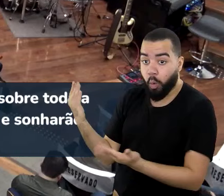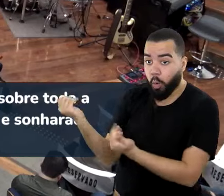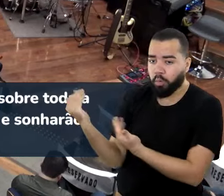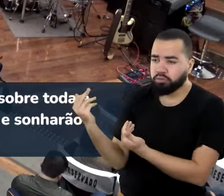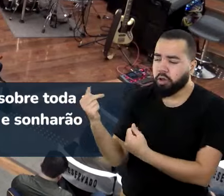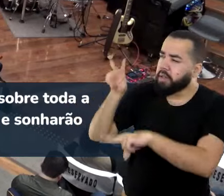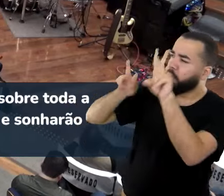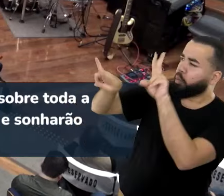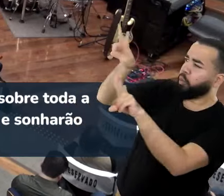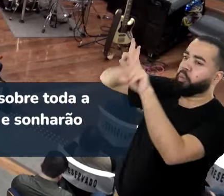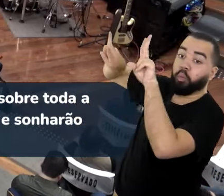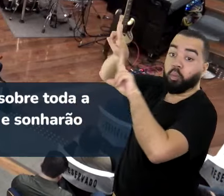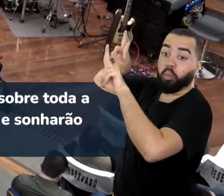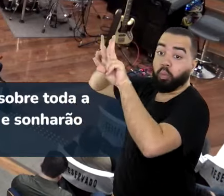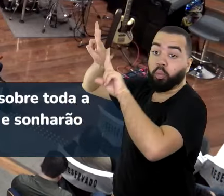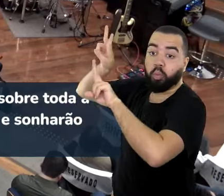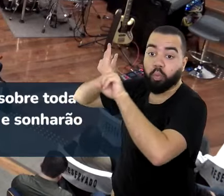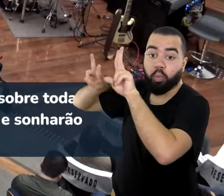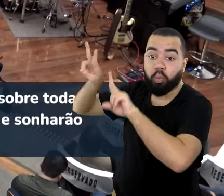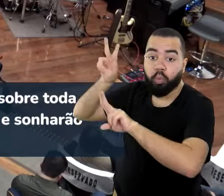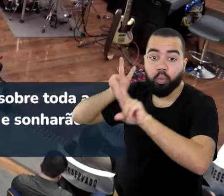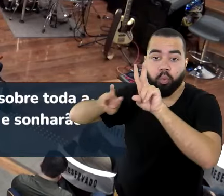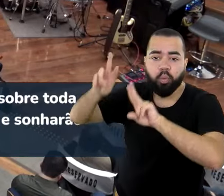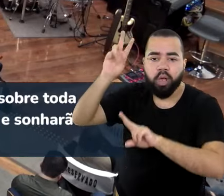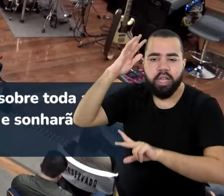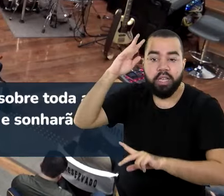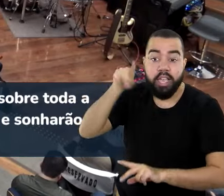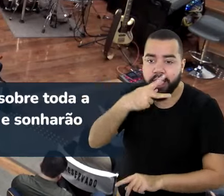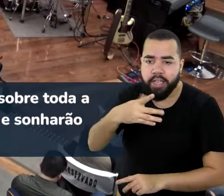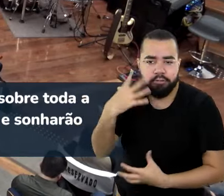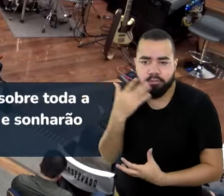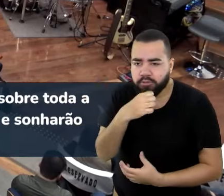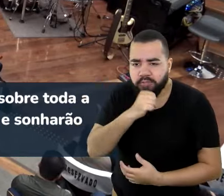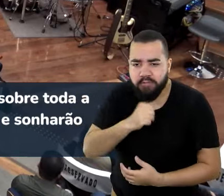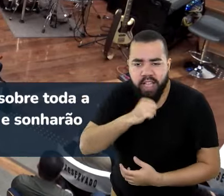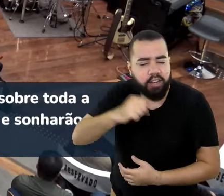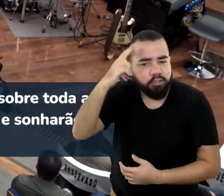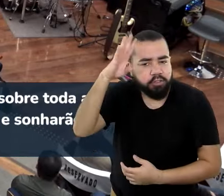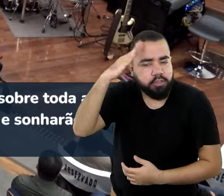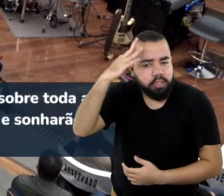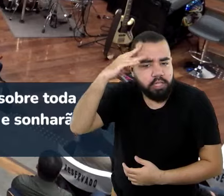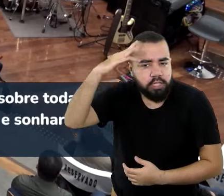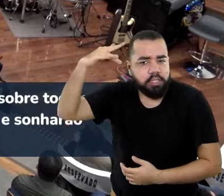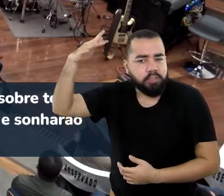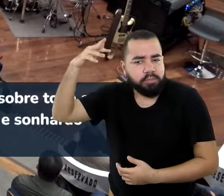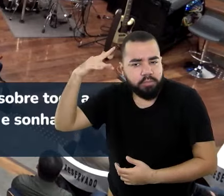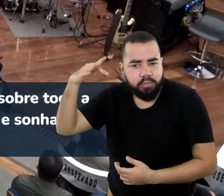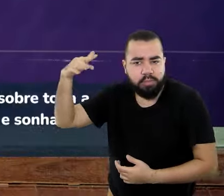jovens terão visões, e sonharão os vossos velhos.